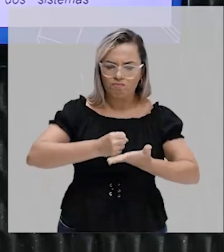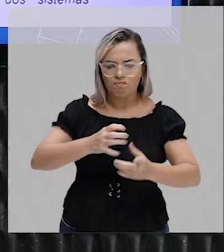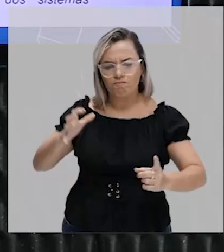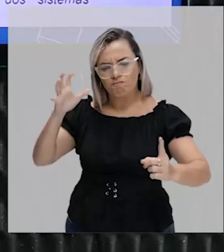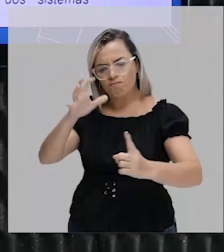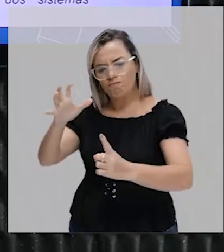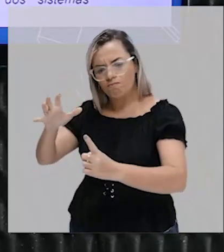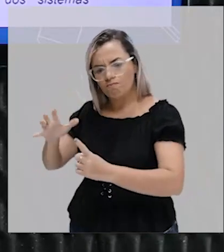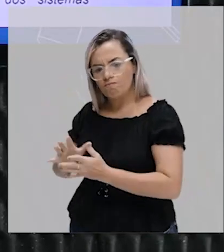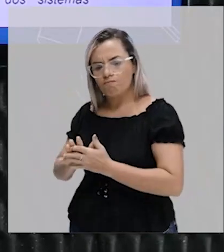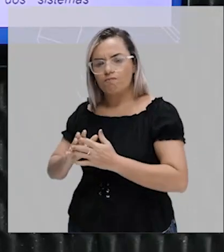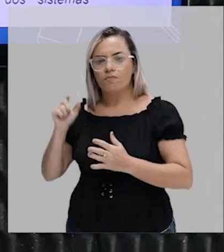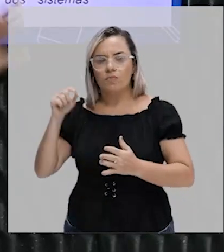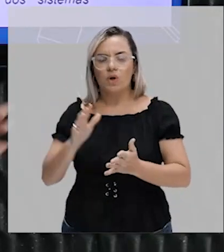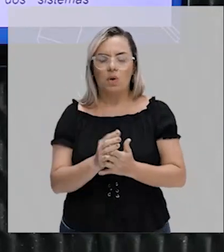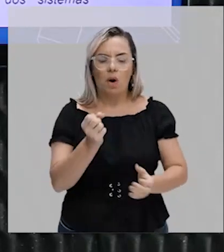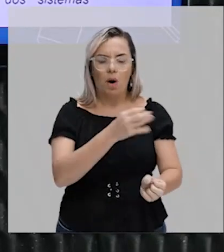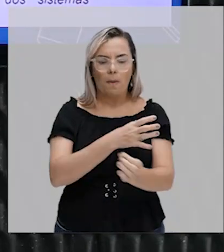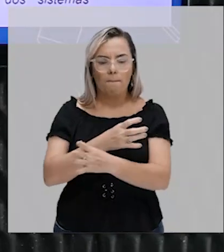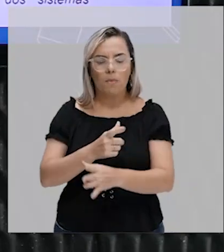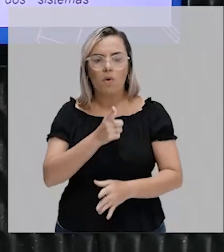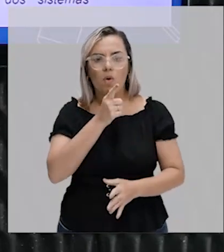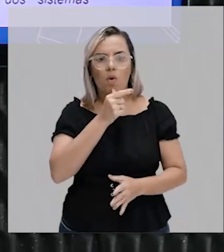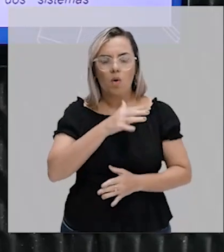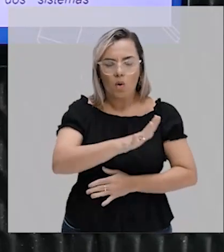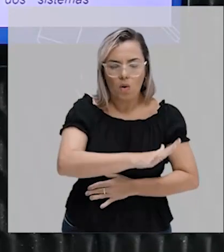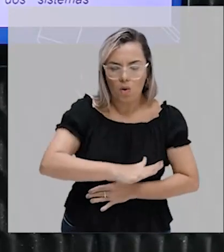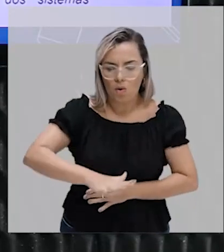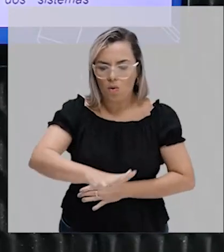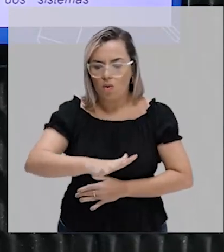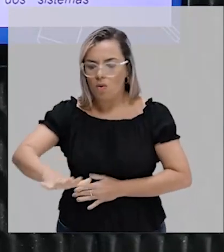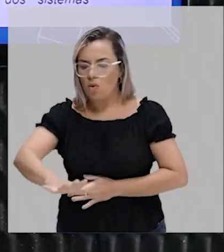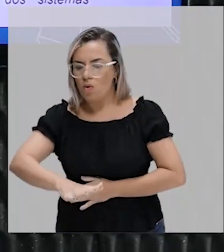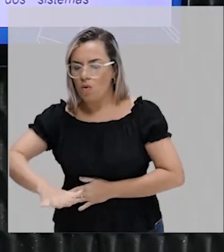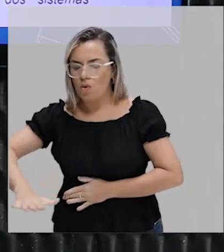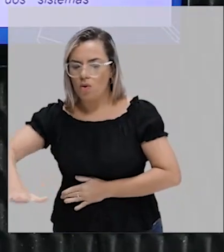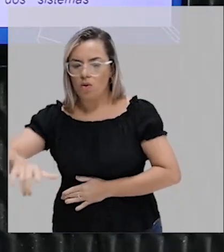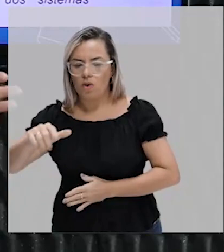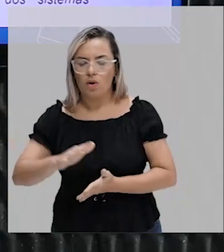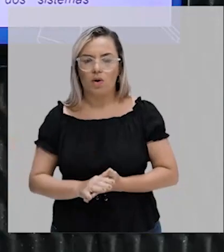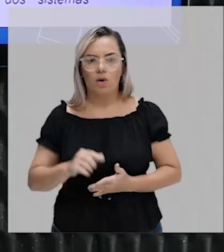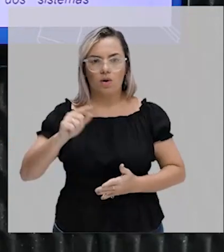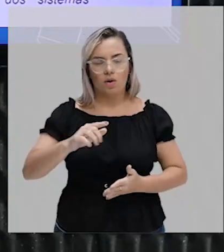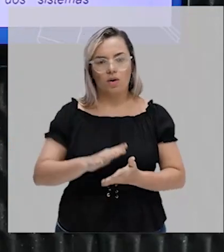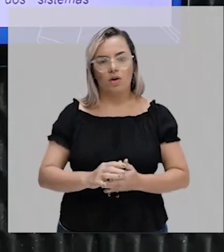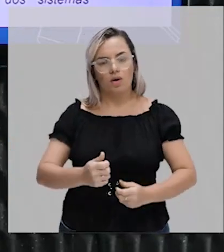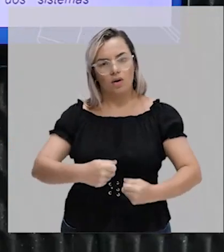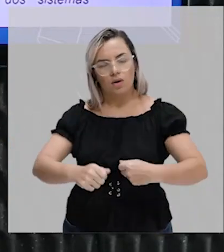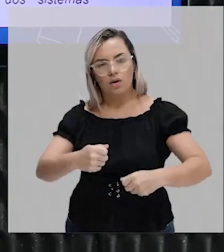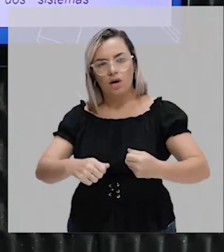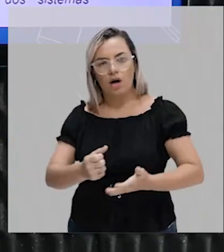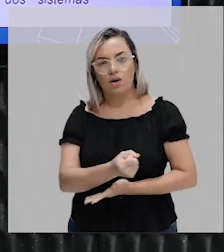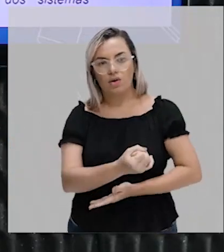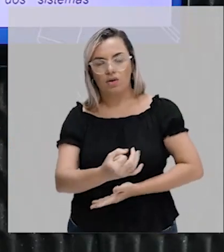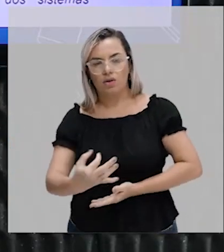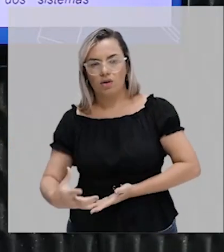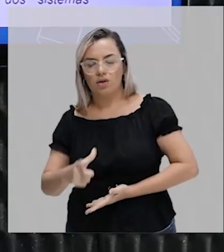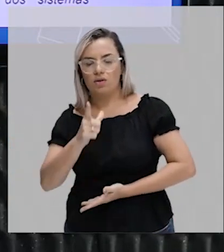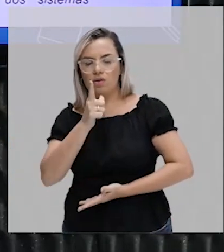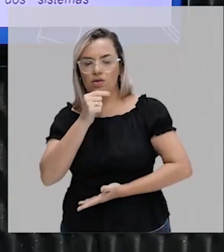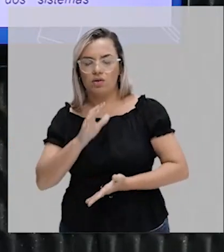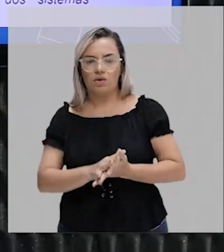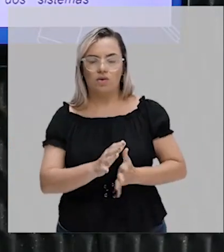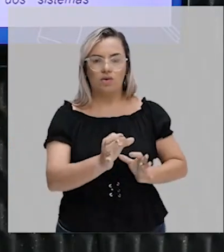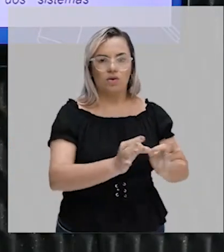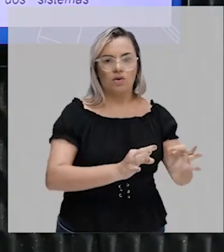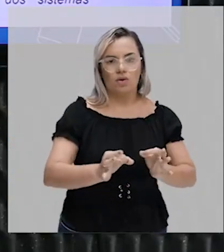de irrigação, ou seja, levar água para essas regiões, buscando aí principalmente economizar quantidade de água, né? Organizar